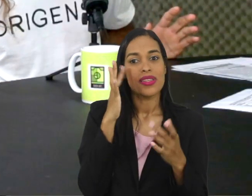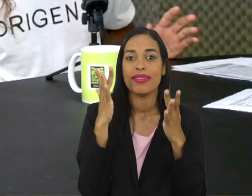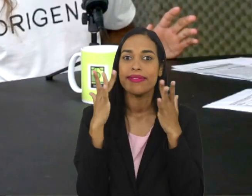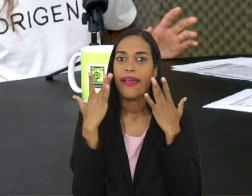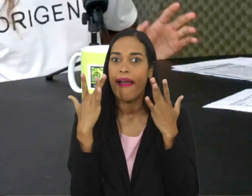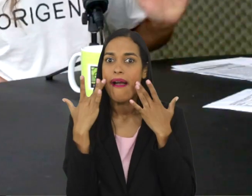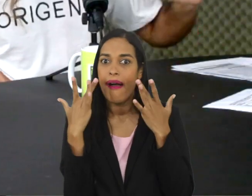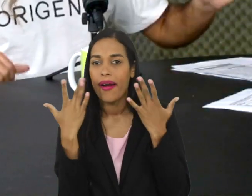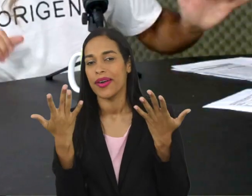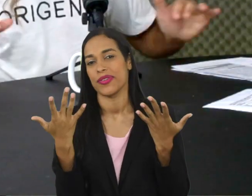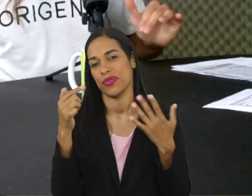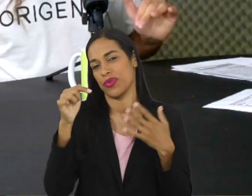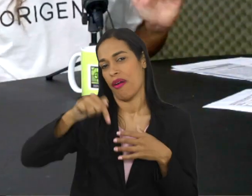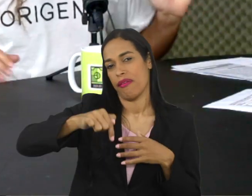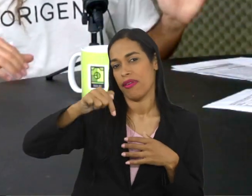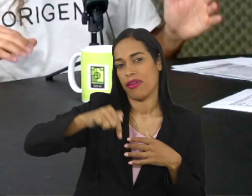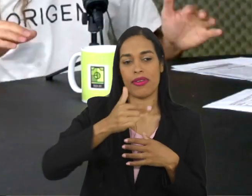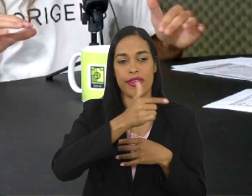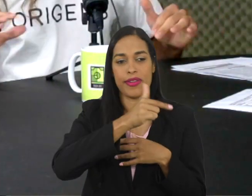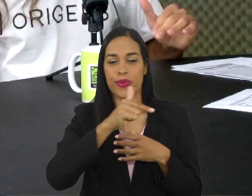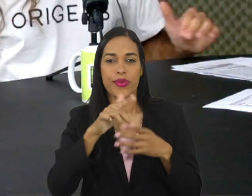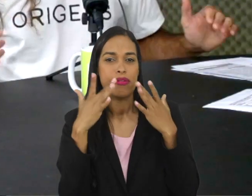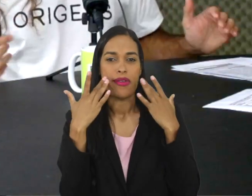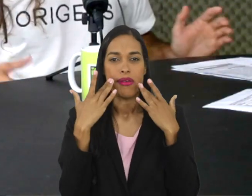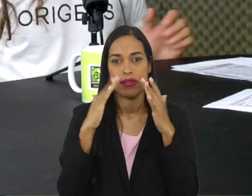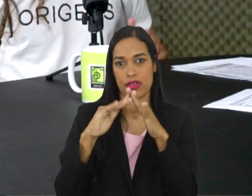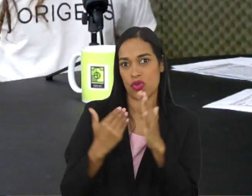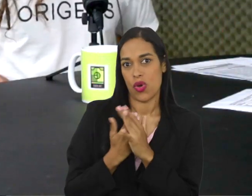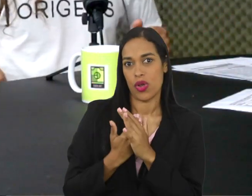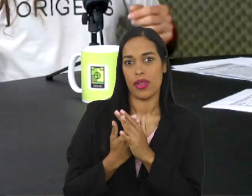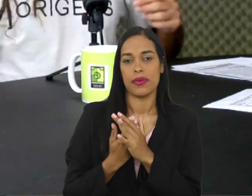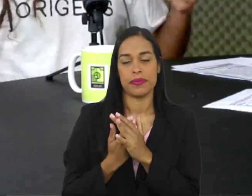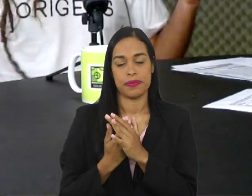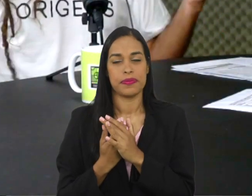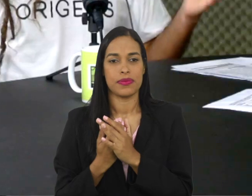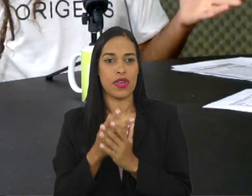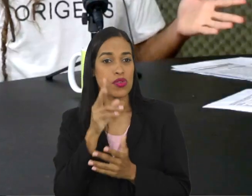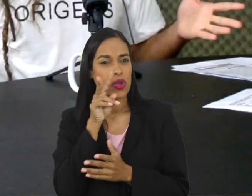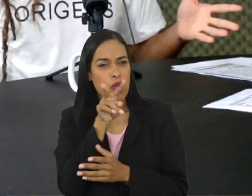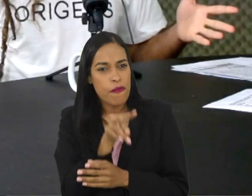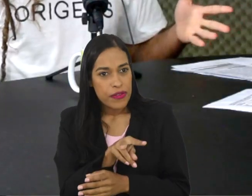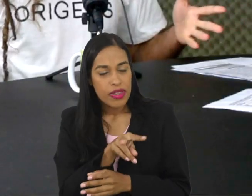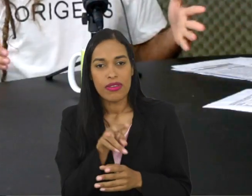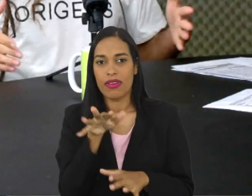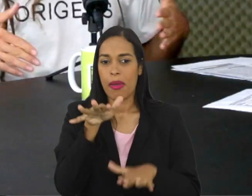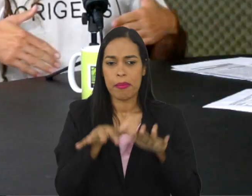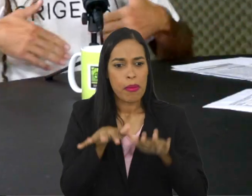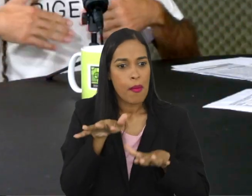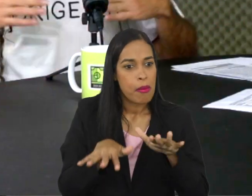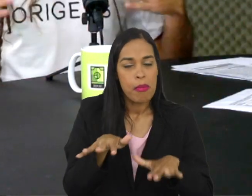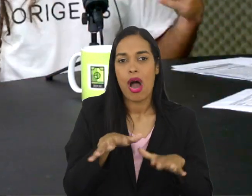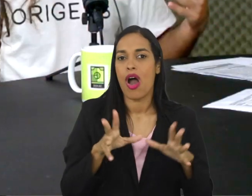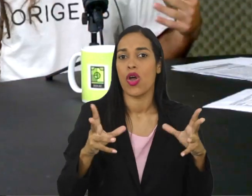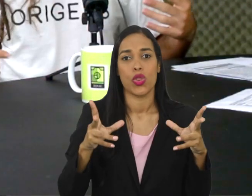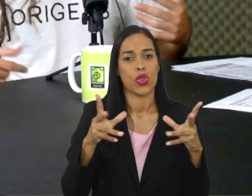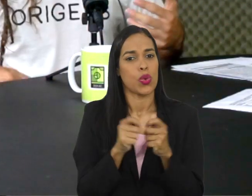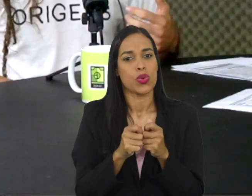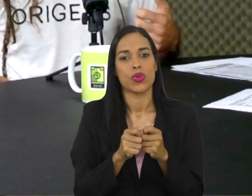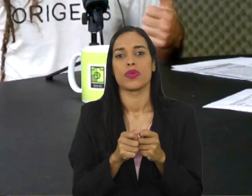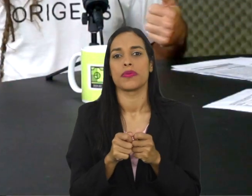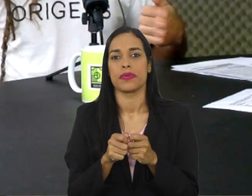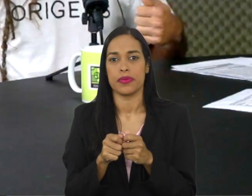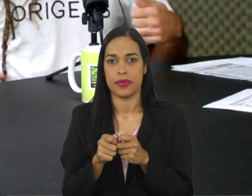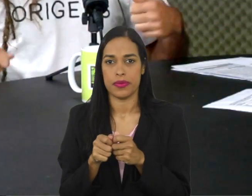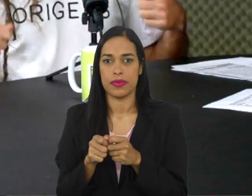teatro. Falei, vou fazer uma eletiva de teatro aqui, não tem teatro na escola. Mas justamente quando eu vi eles tocando, eles fazendo toda essa